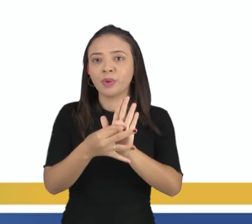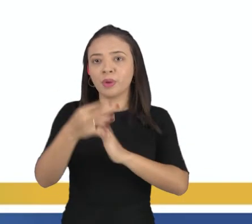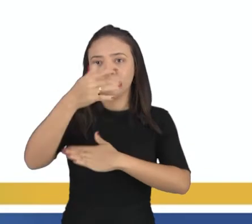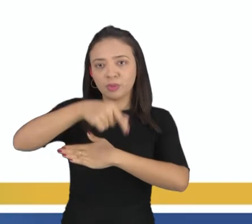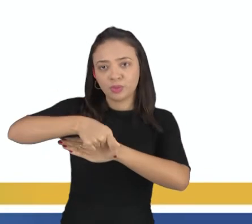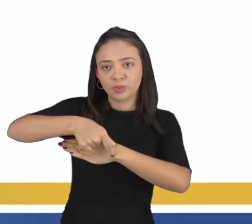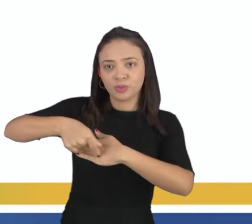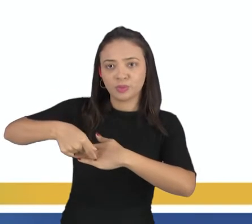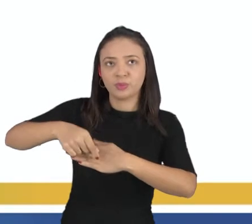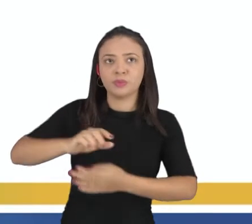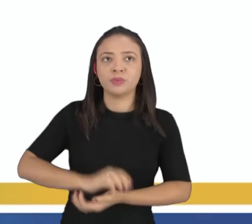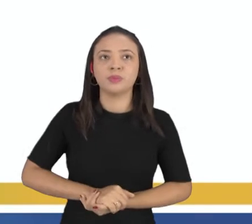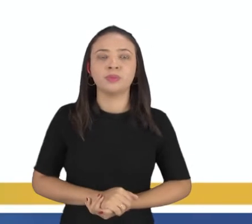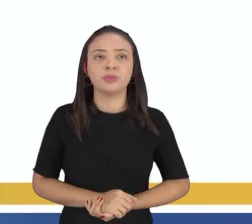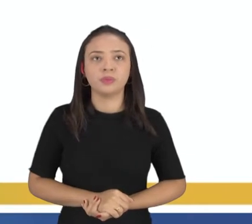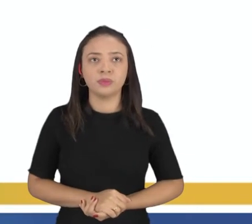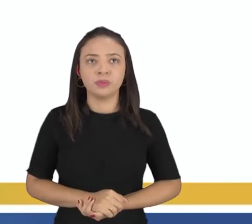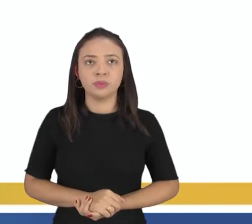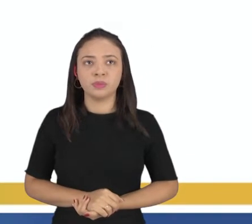autor, ok?